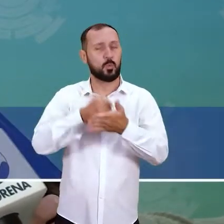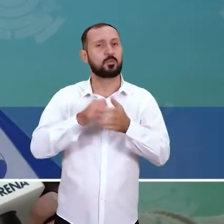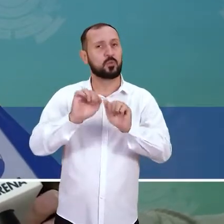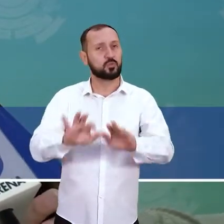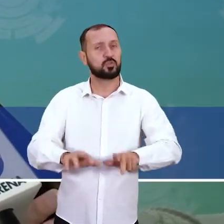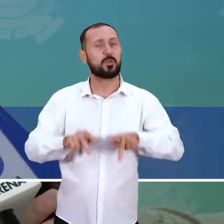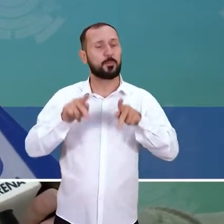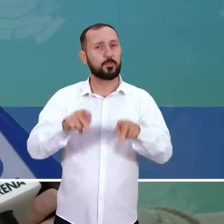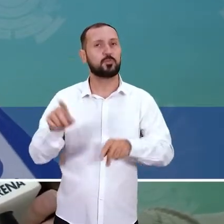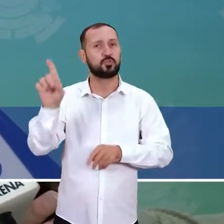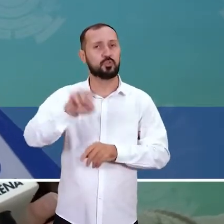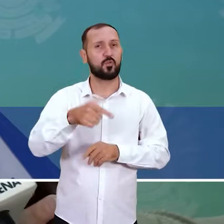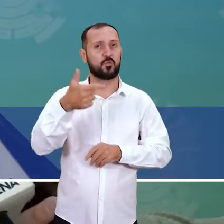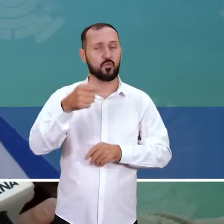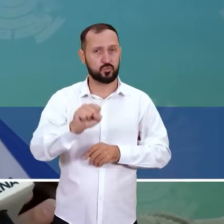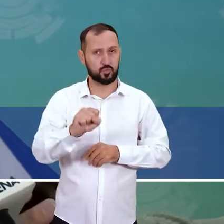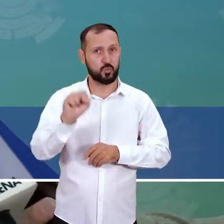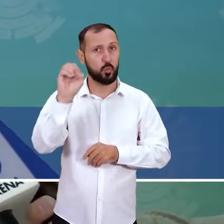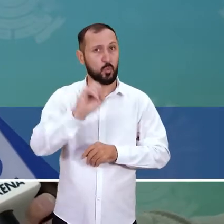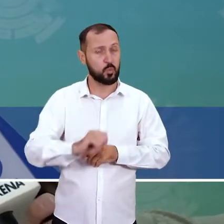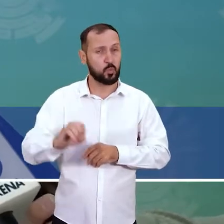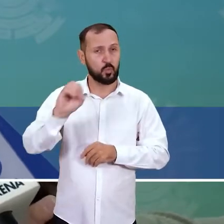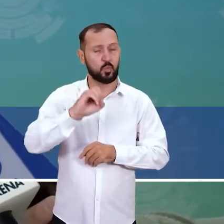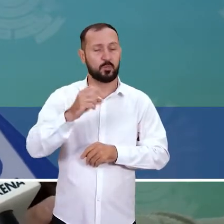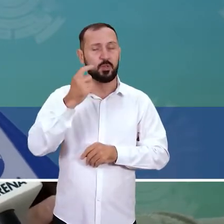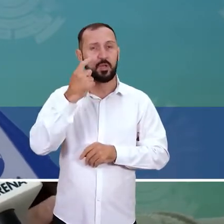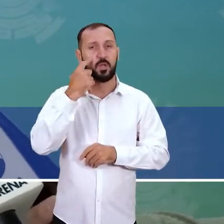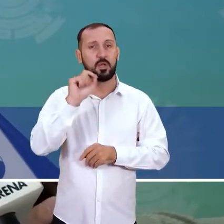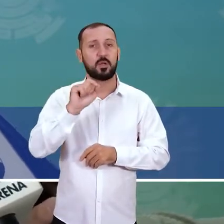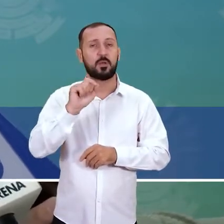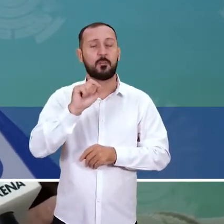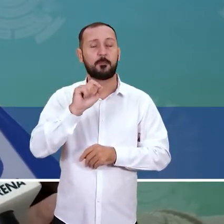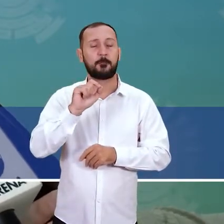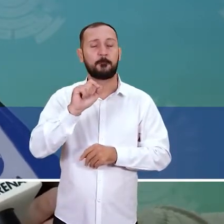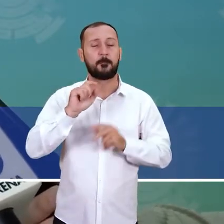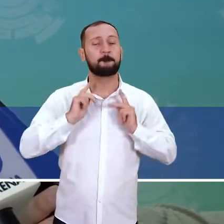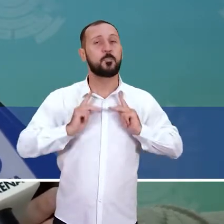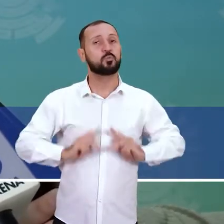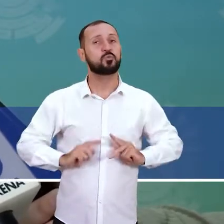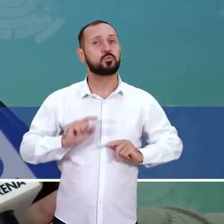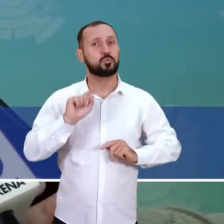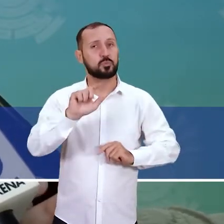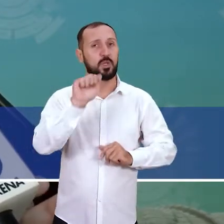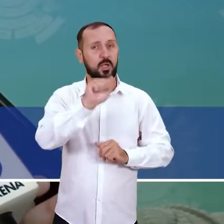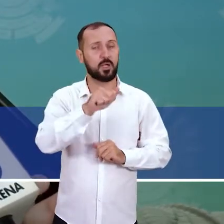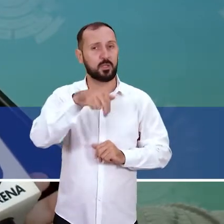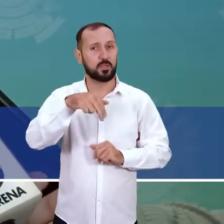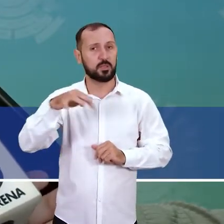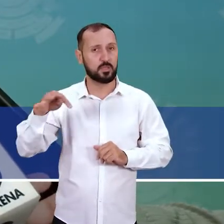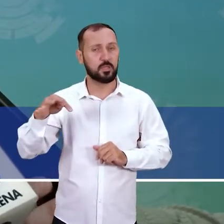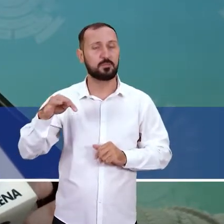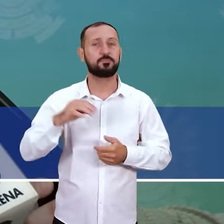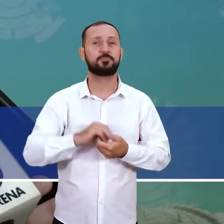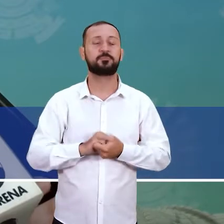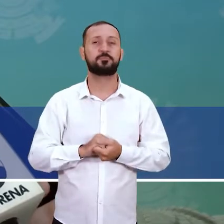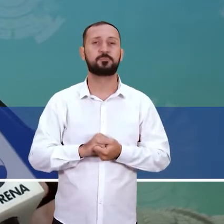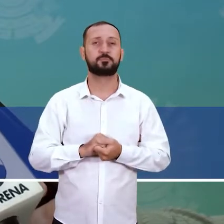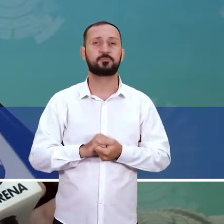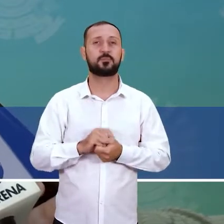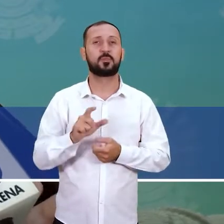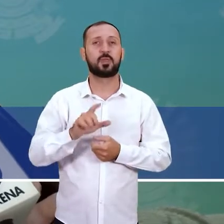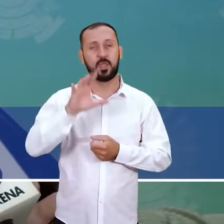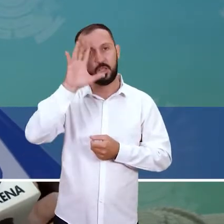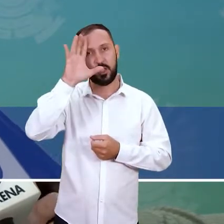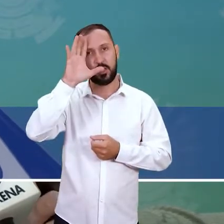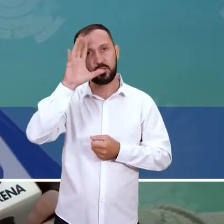resultados. Cobramos aqui na audiência pública, no dia 28 de outubro, uma tomada de posição da Agência Nacional de